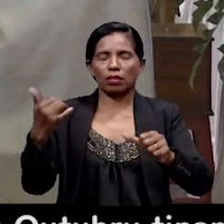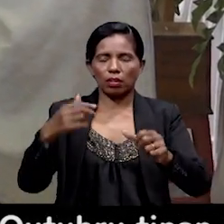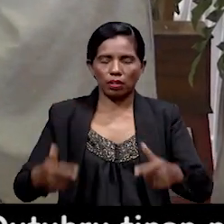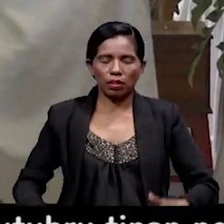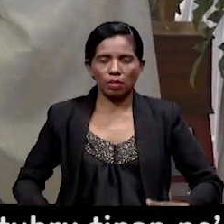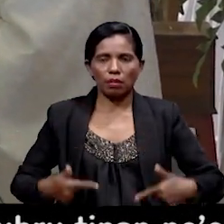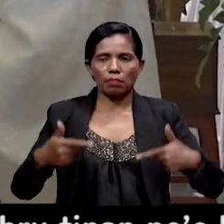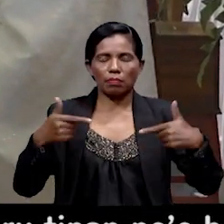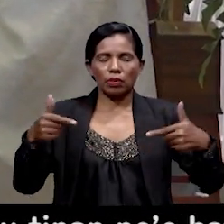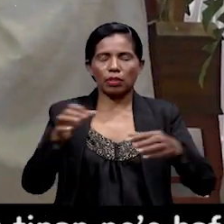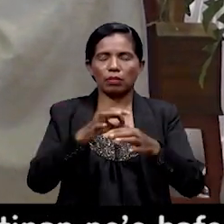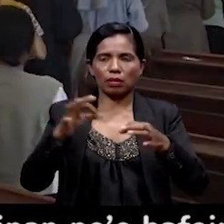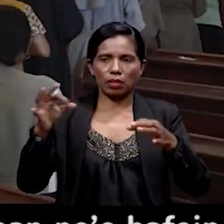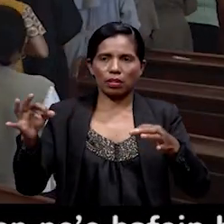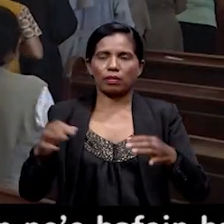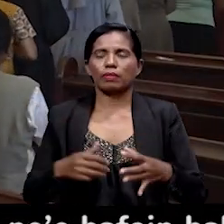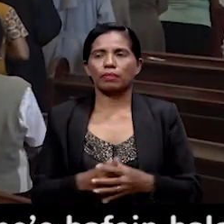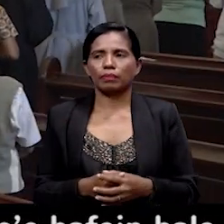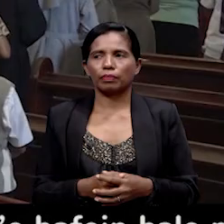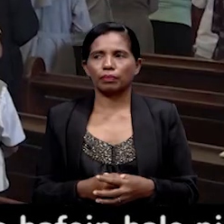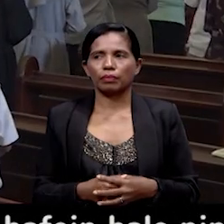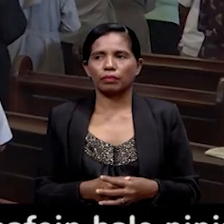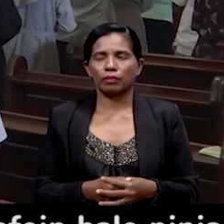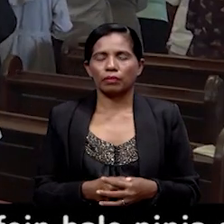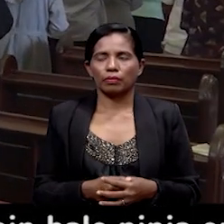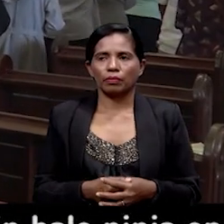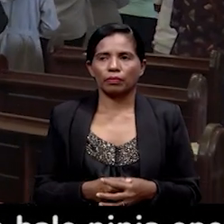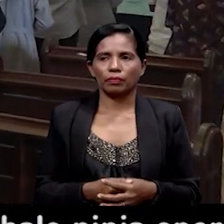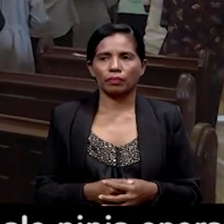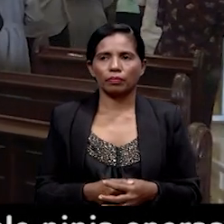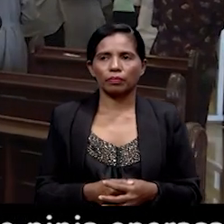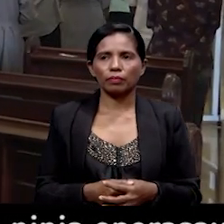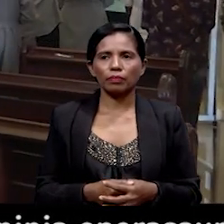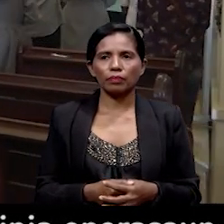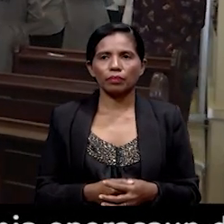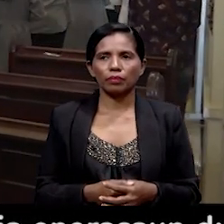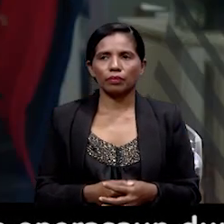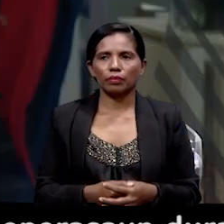espiritual e a sacerdotal. Gasparina de Souza, Ferdi Soares, Ziemen.